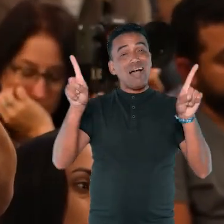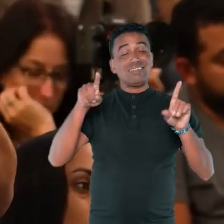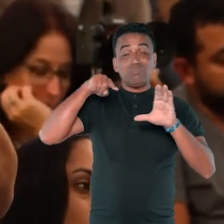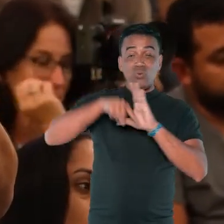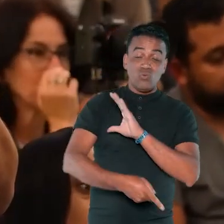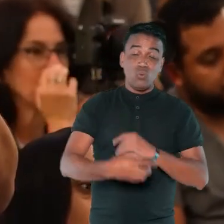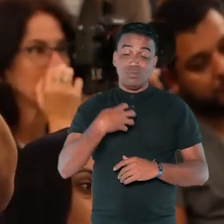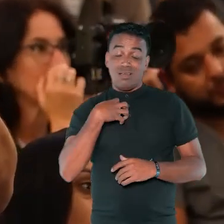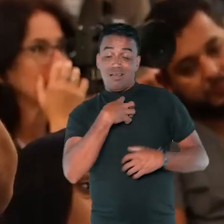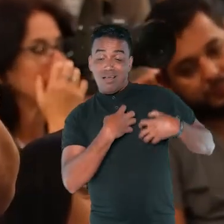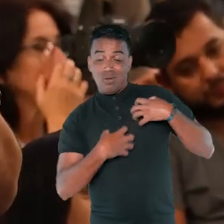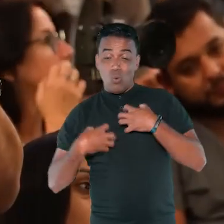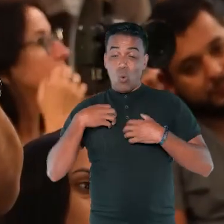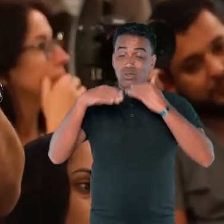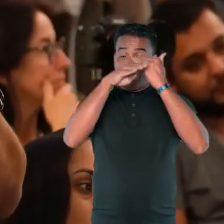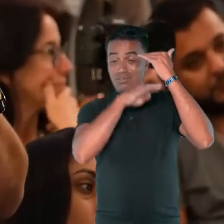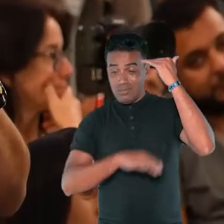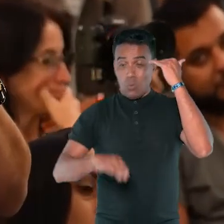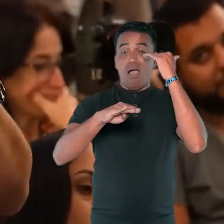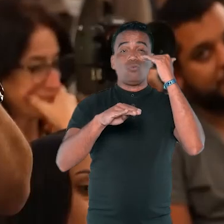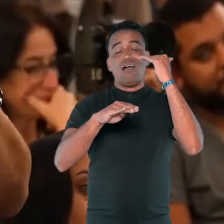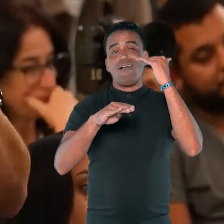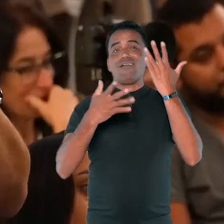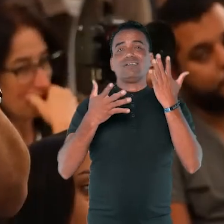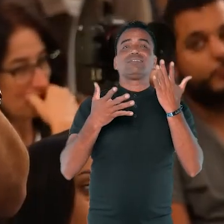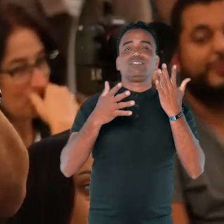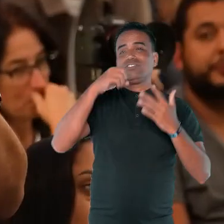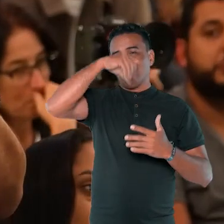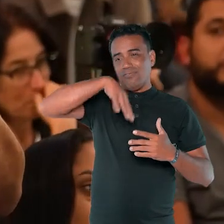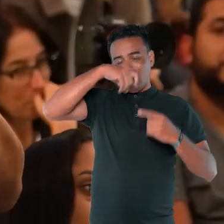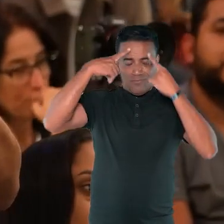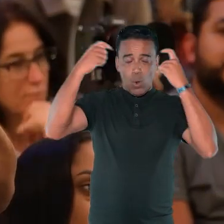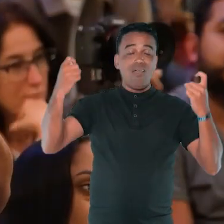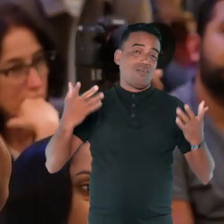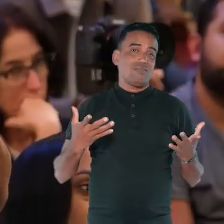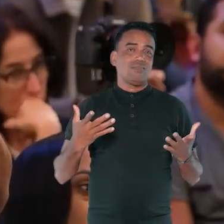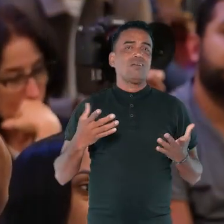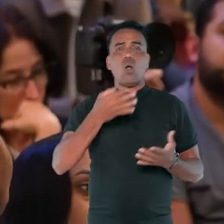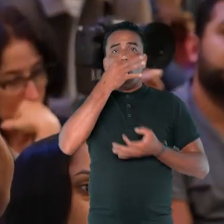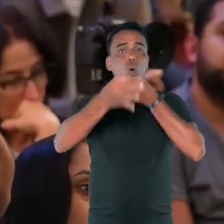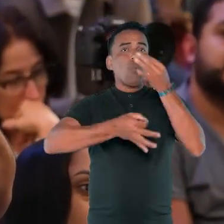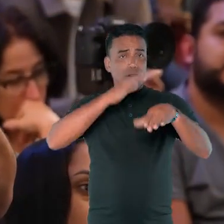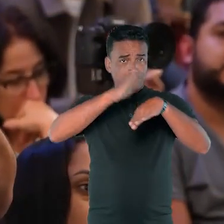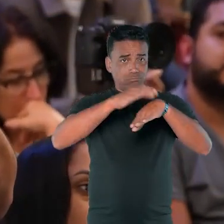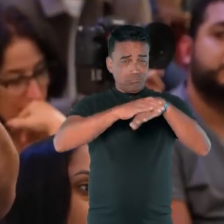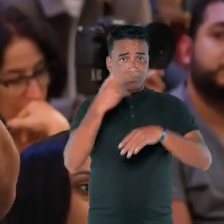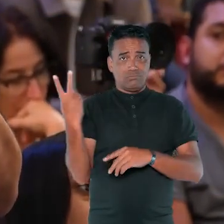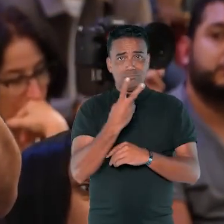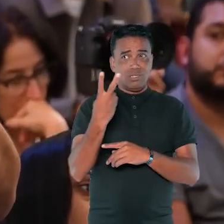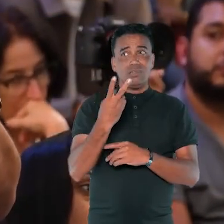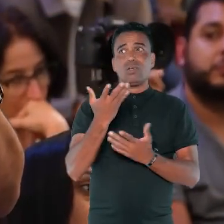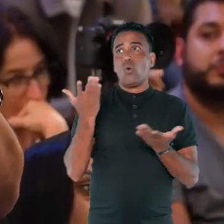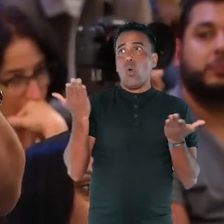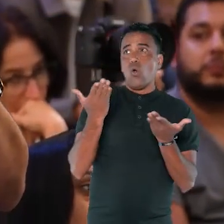com a desigualdade, com a coerção, com a violência. Eu queria saber a opinião de vocês. A qual das duas faces o país que